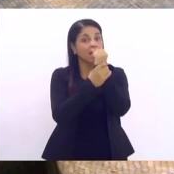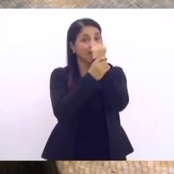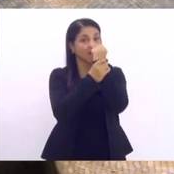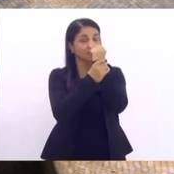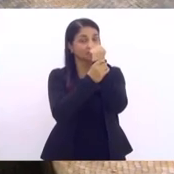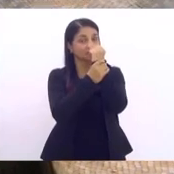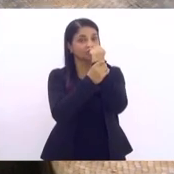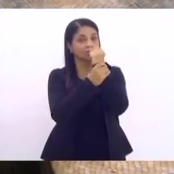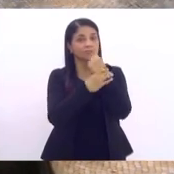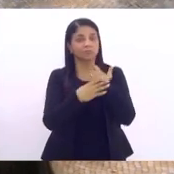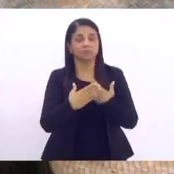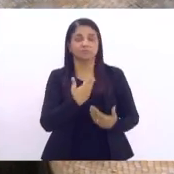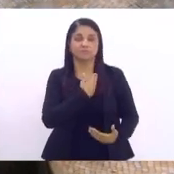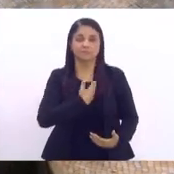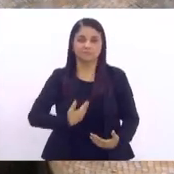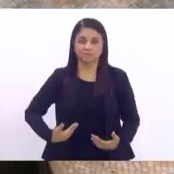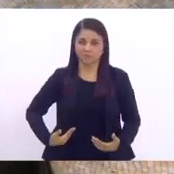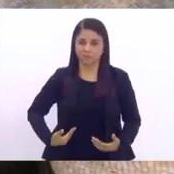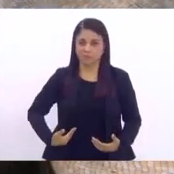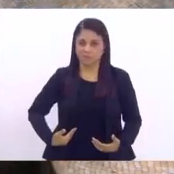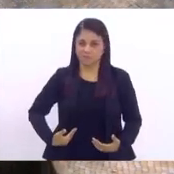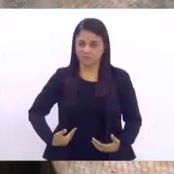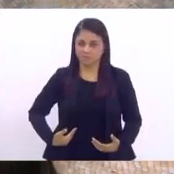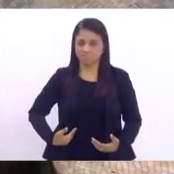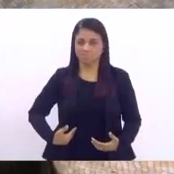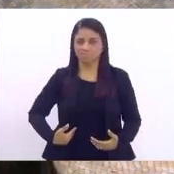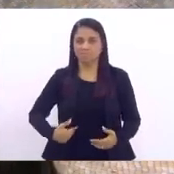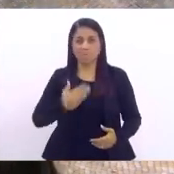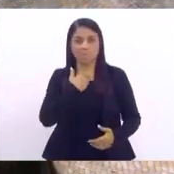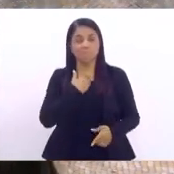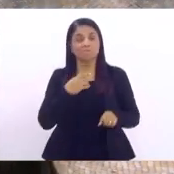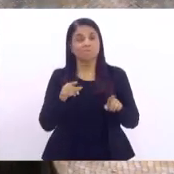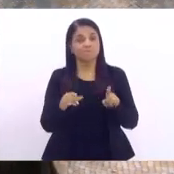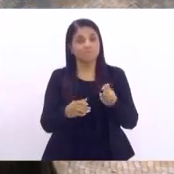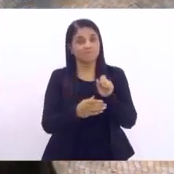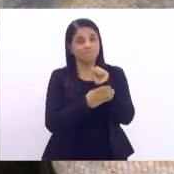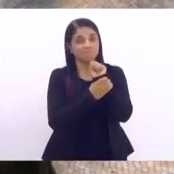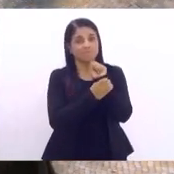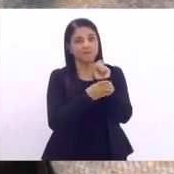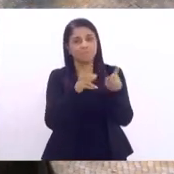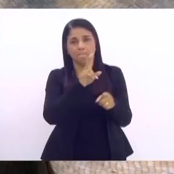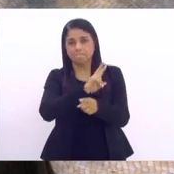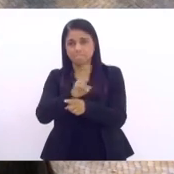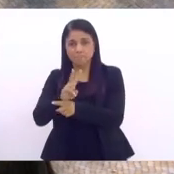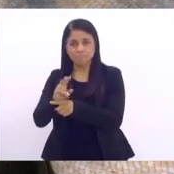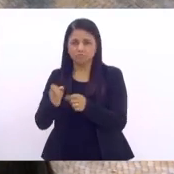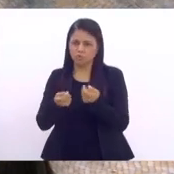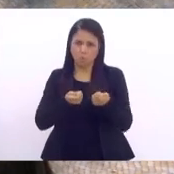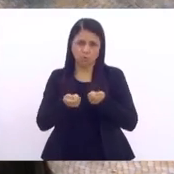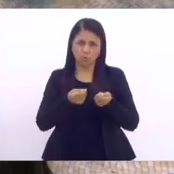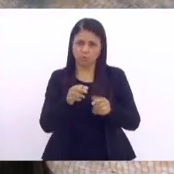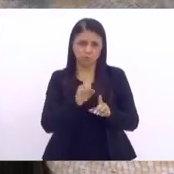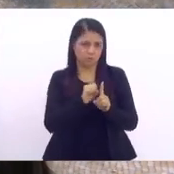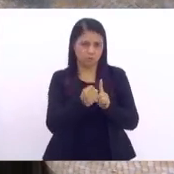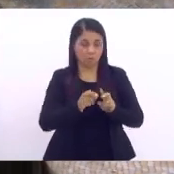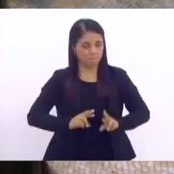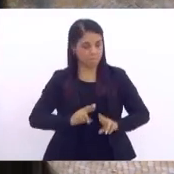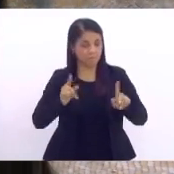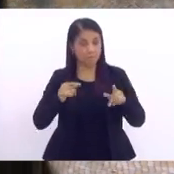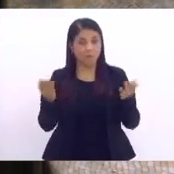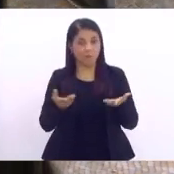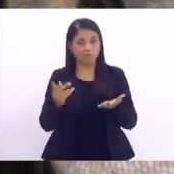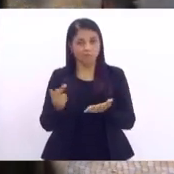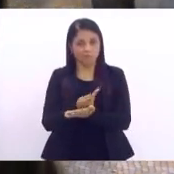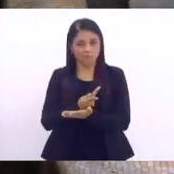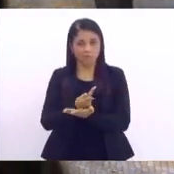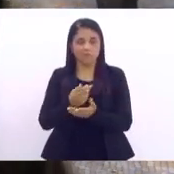exercício da cidadania e não uma segurança pública de controle social. O que vemos acontecer nos últimos anos no nosso